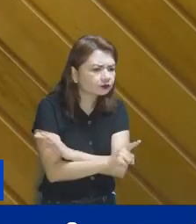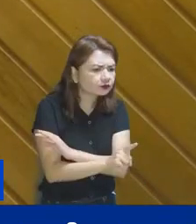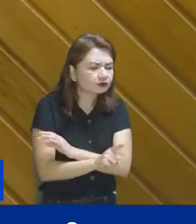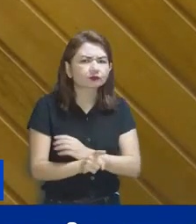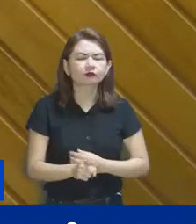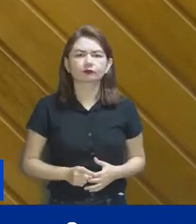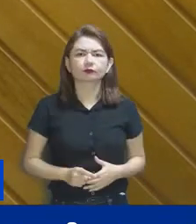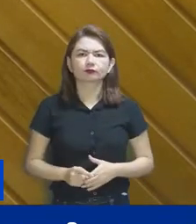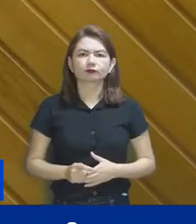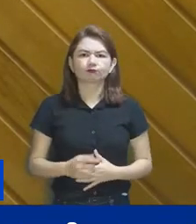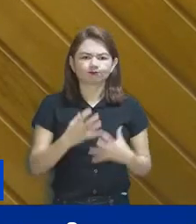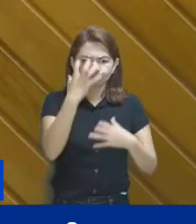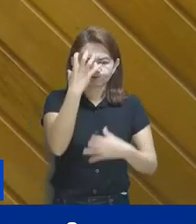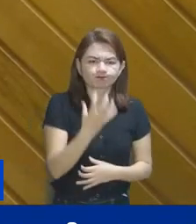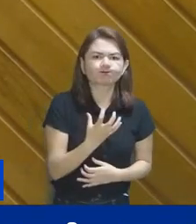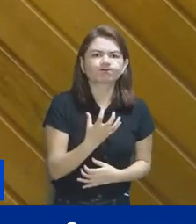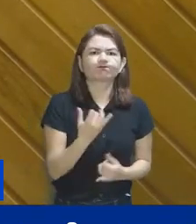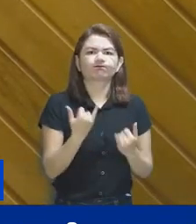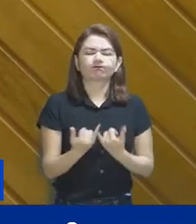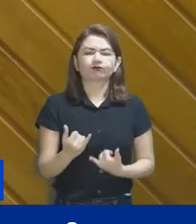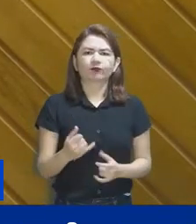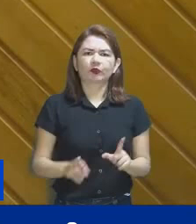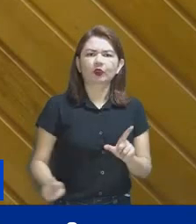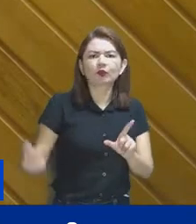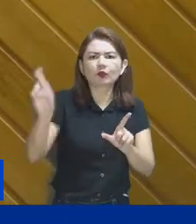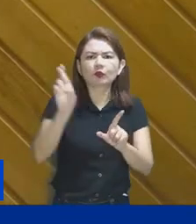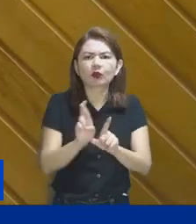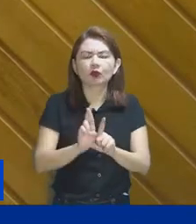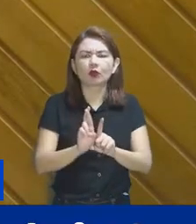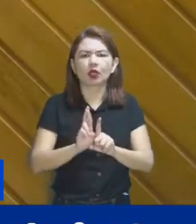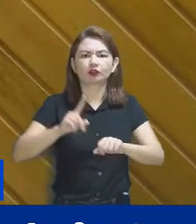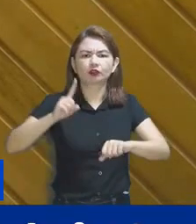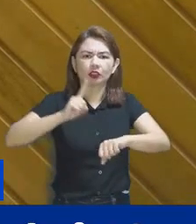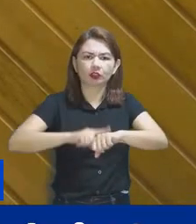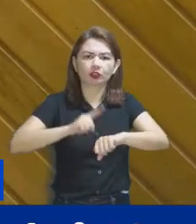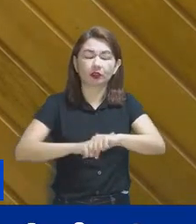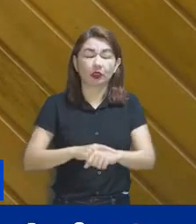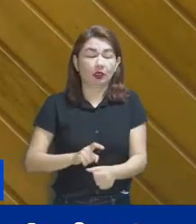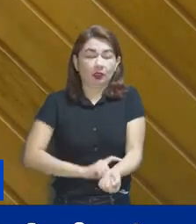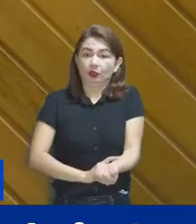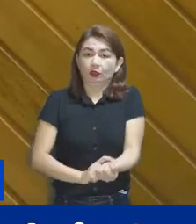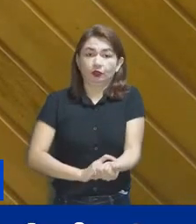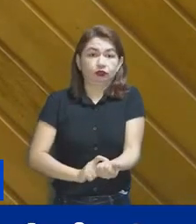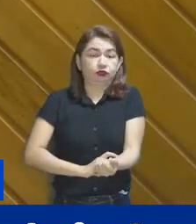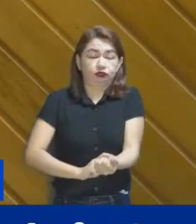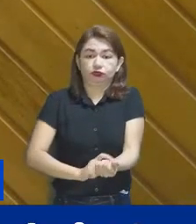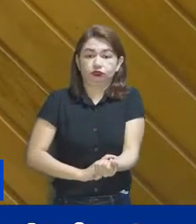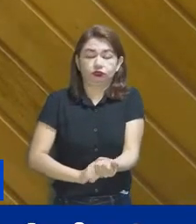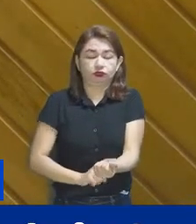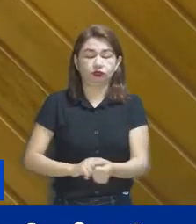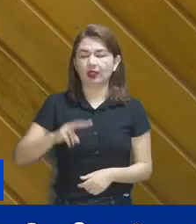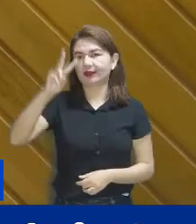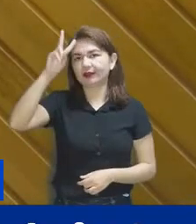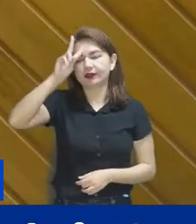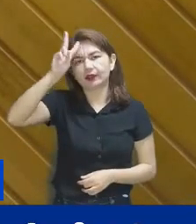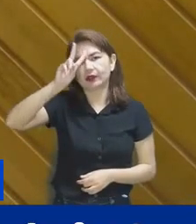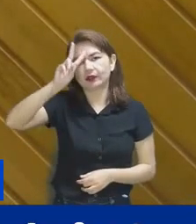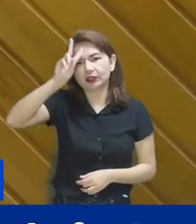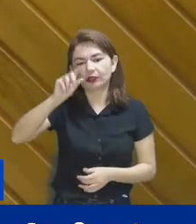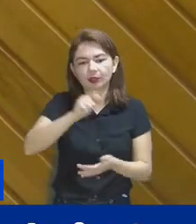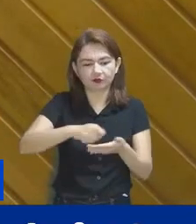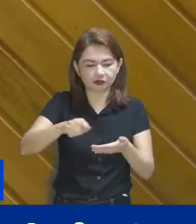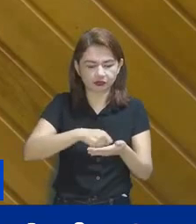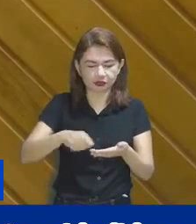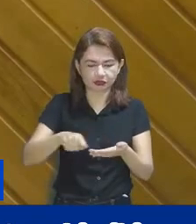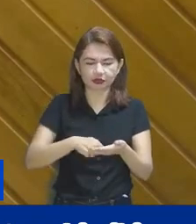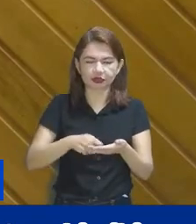forma agressiva, pela Procuradoria naquele momento. Ela ficou mais nervosa, ela disse que não se lembrava de ter assinado o